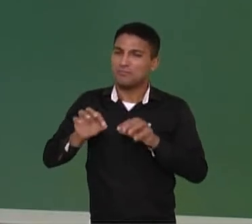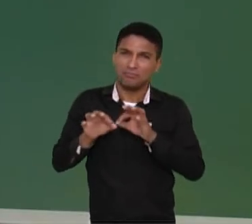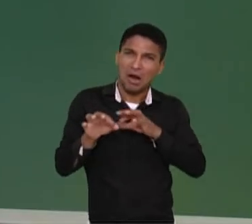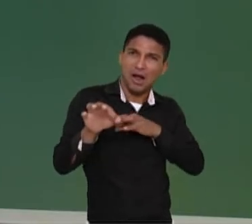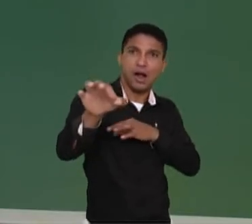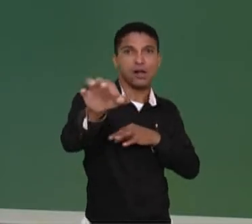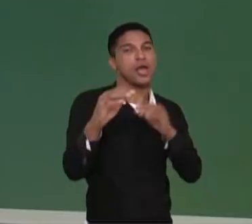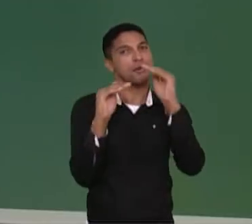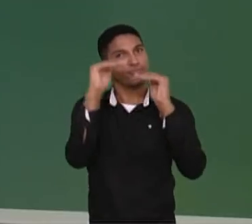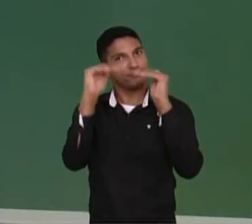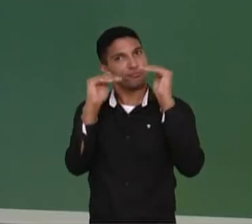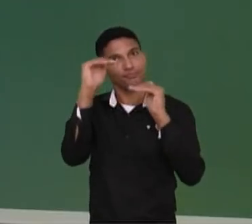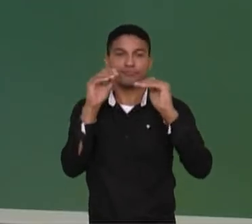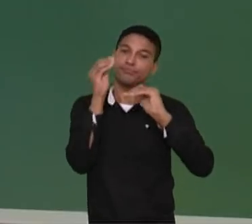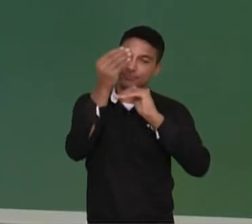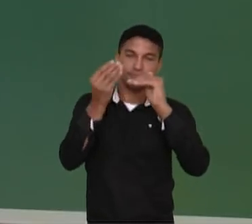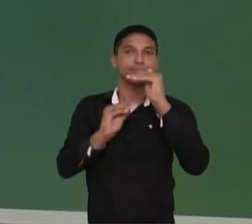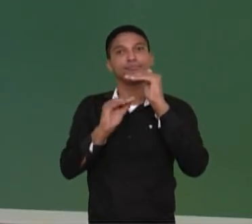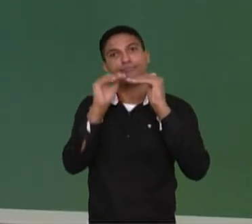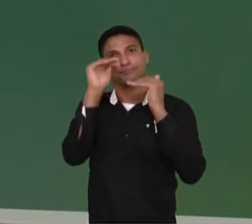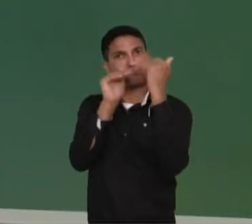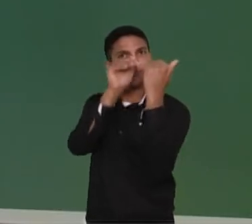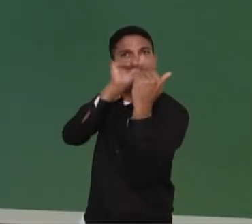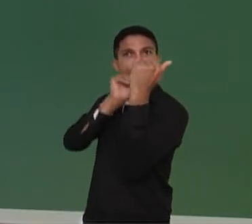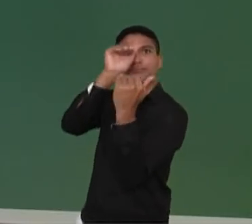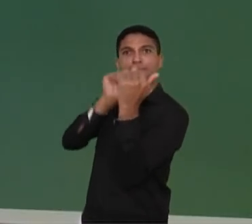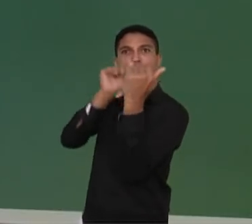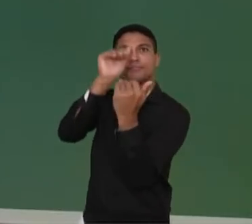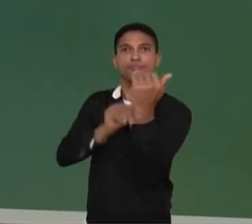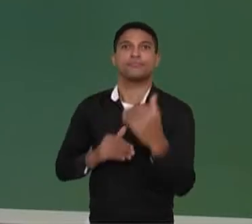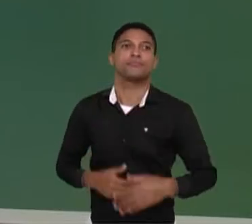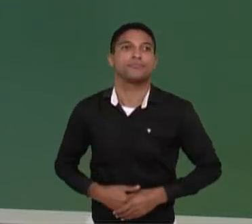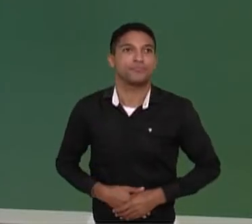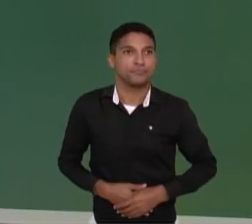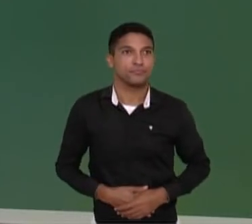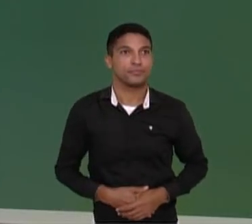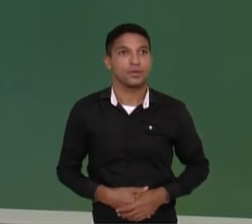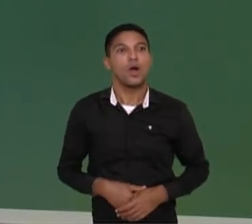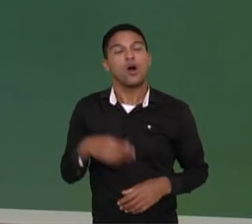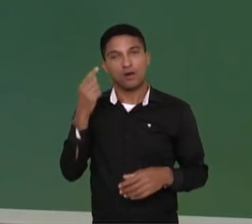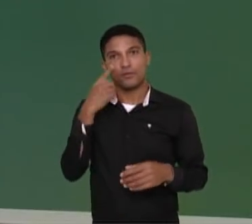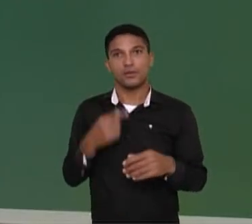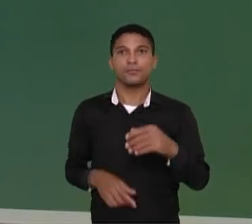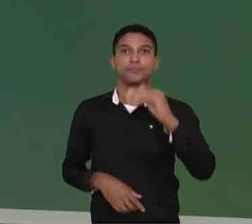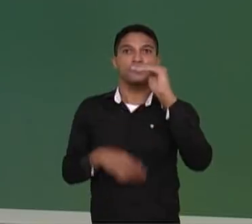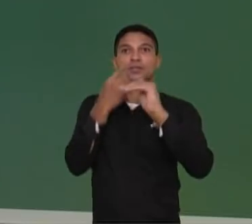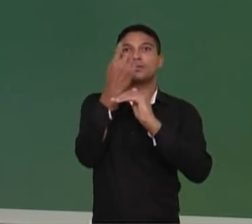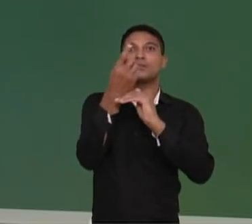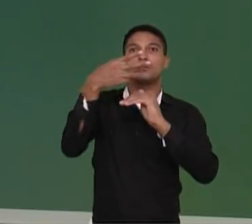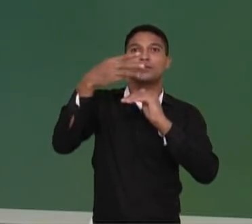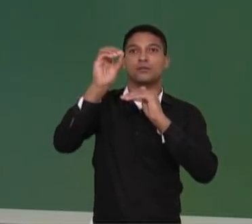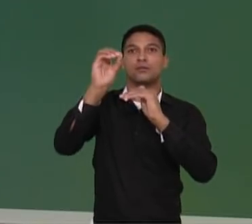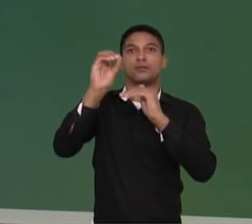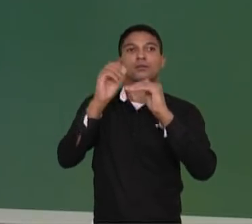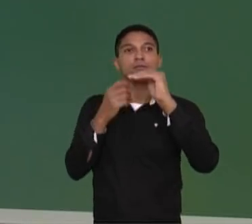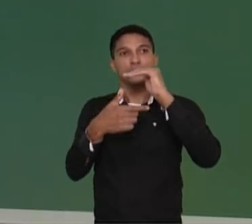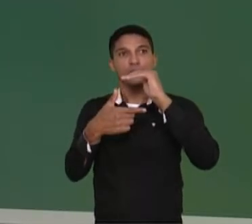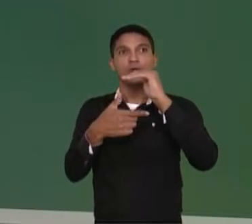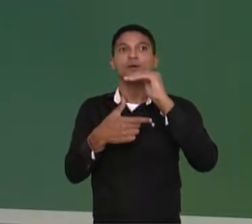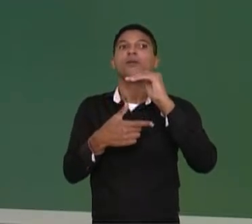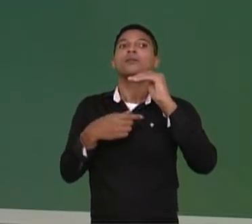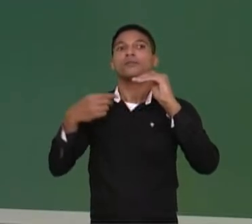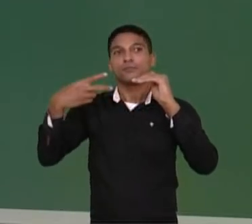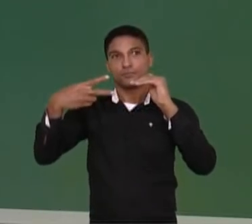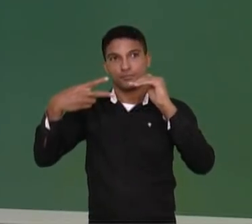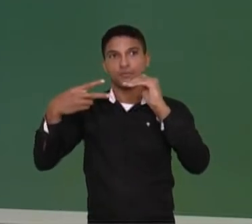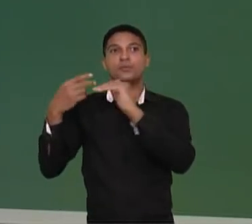Bem, razão e proporção, né? Eu tenho aqui 130 por 2, 260 dividiu por